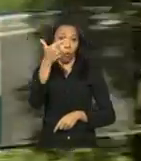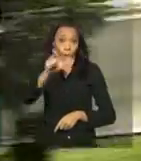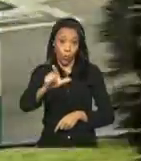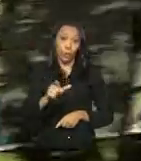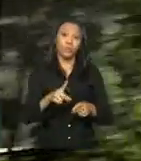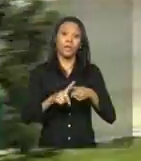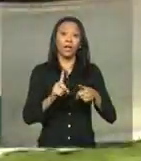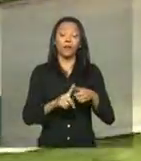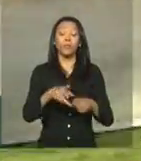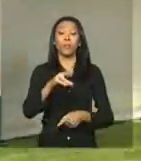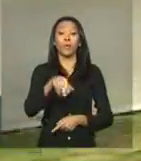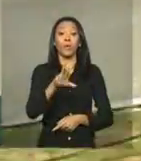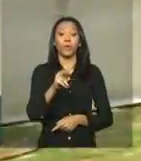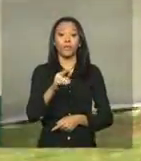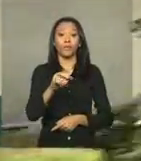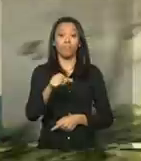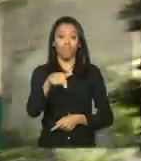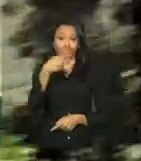presidencial,